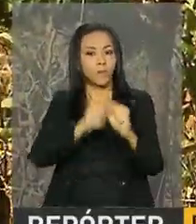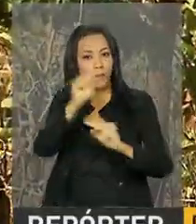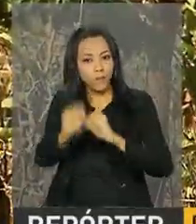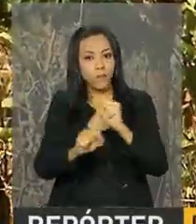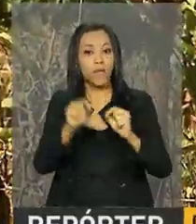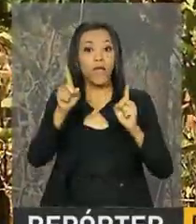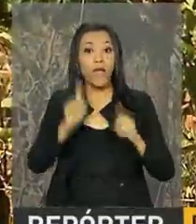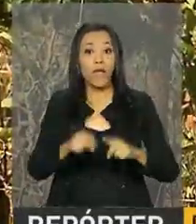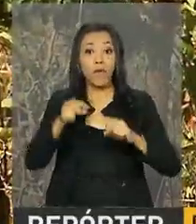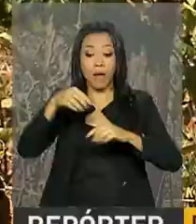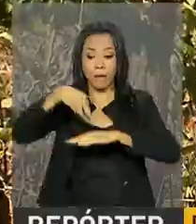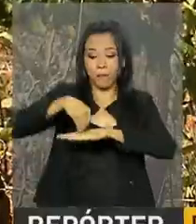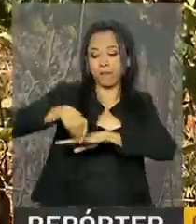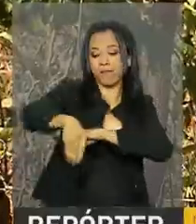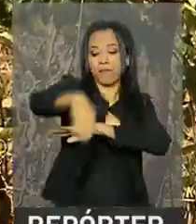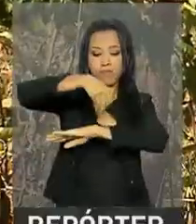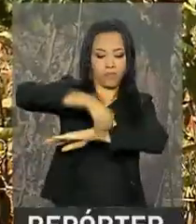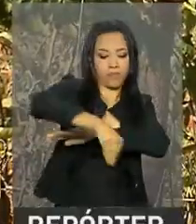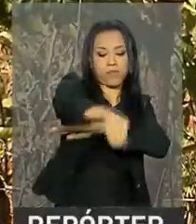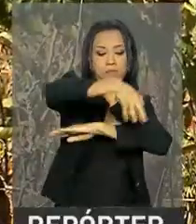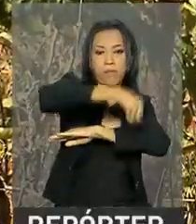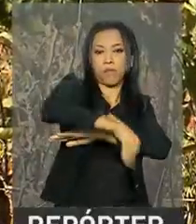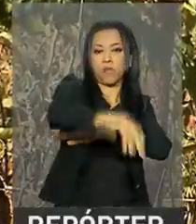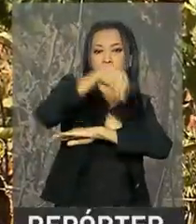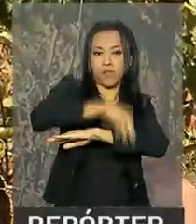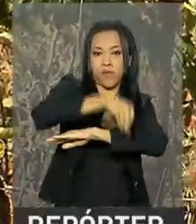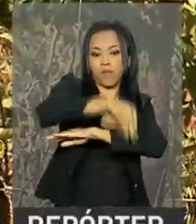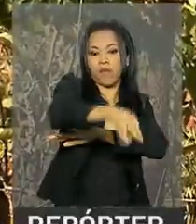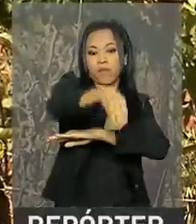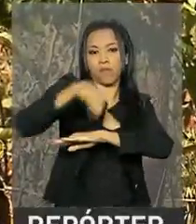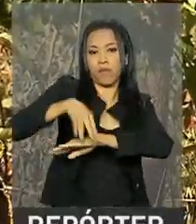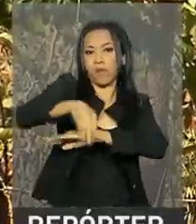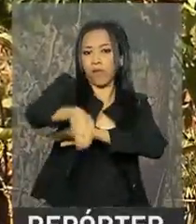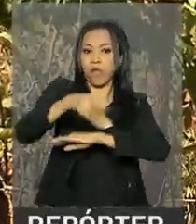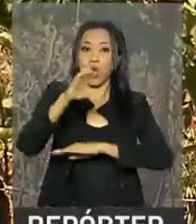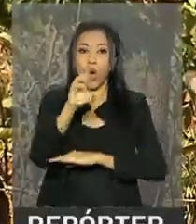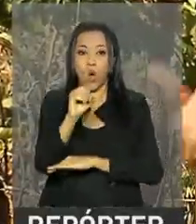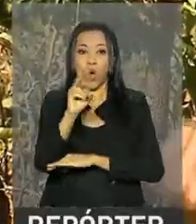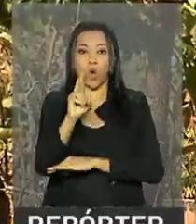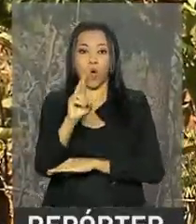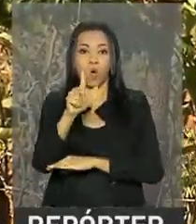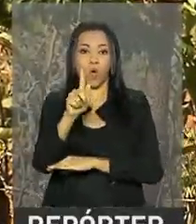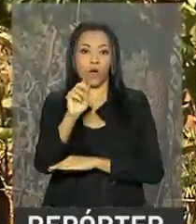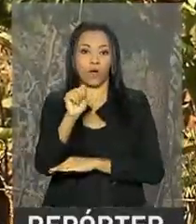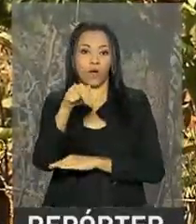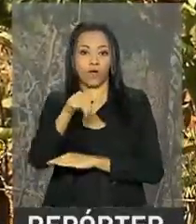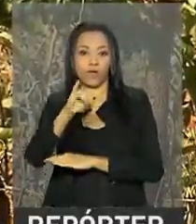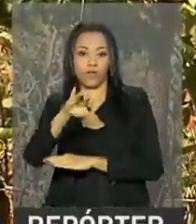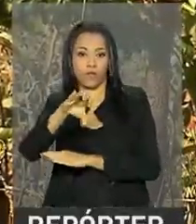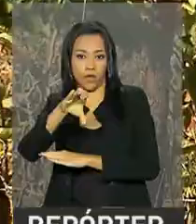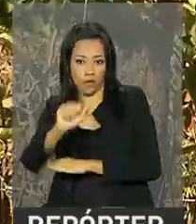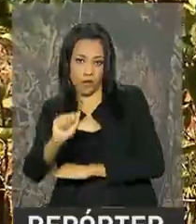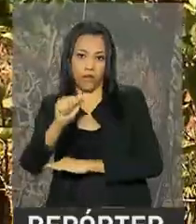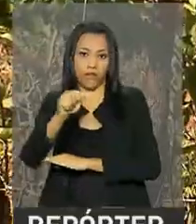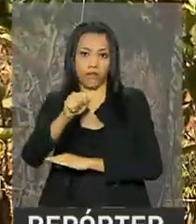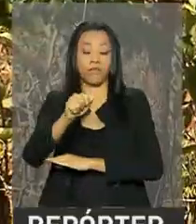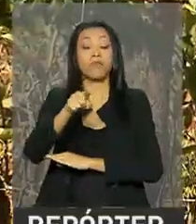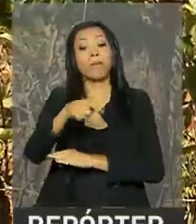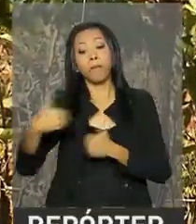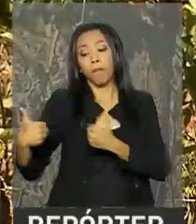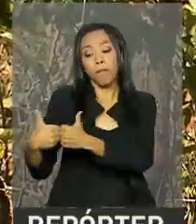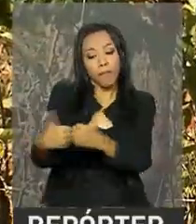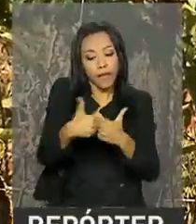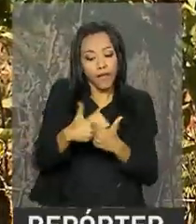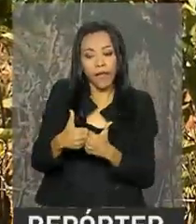essa produção orgânica por meio da agrofloresta. para a área no entorno da